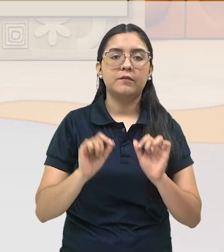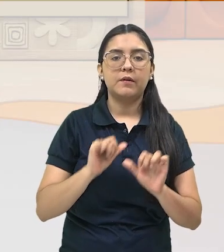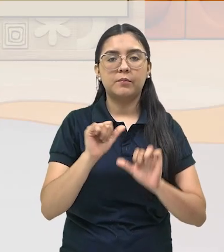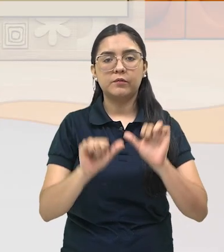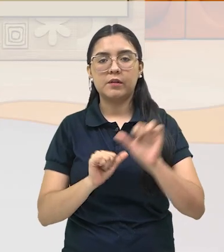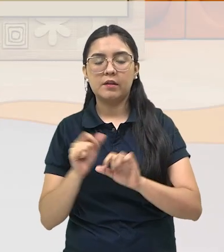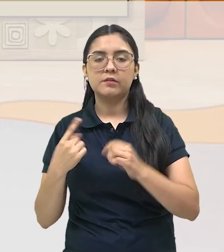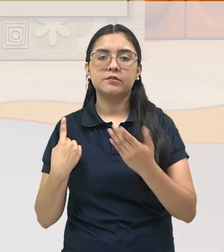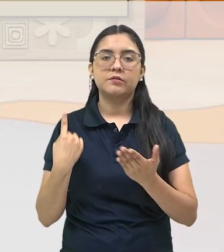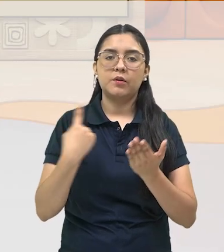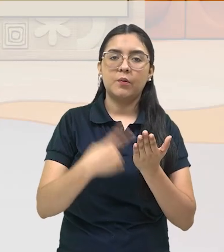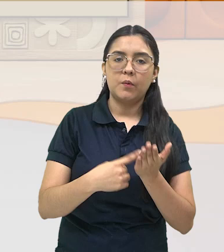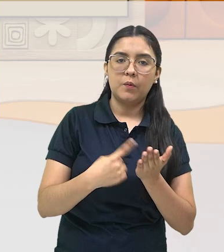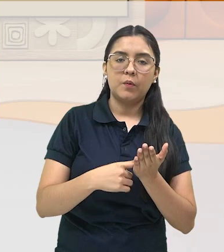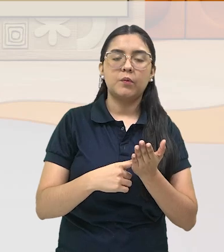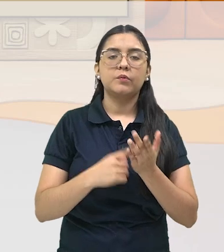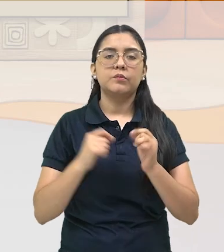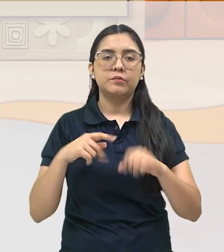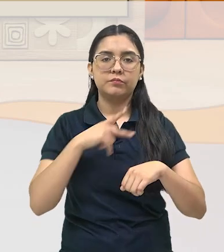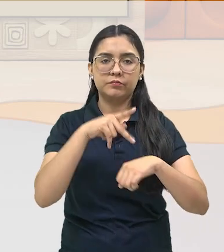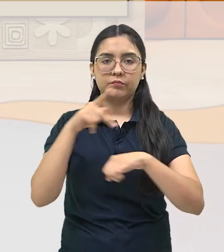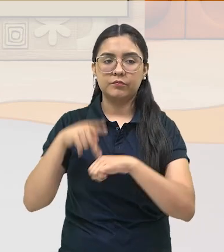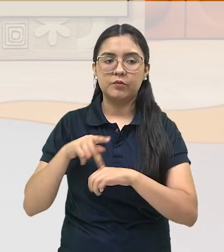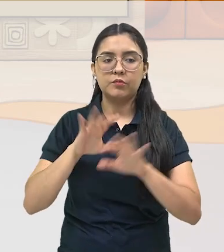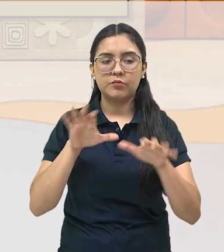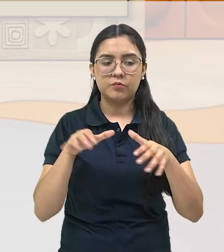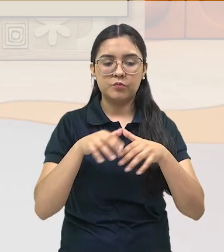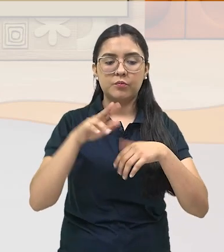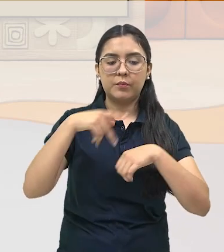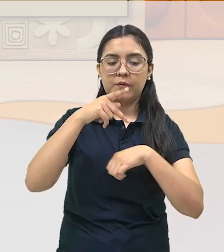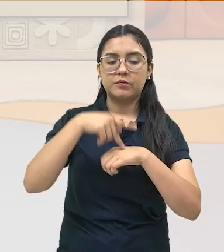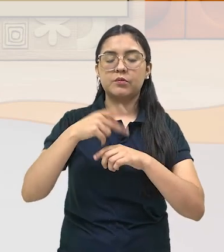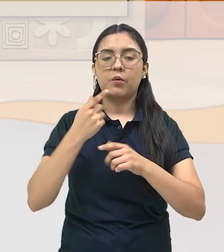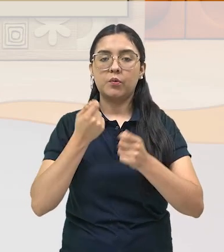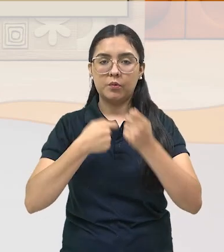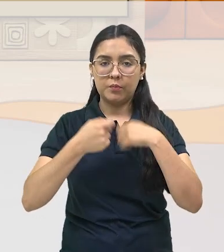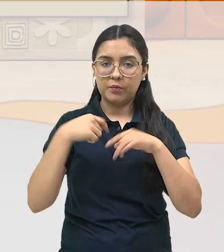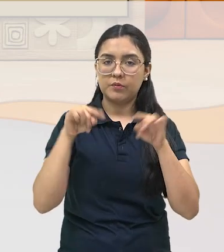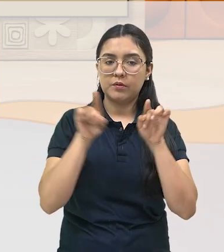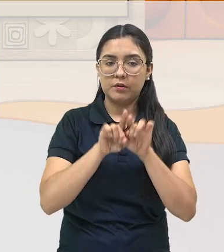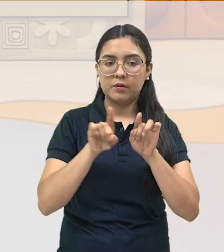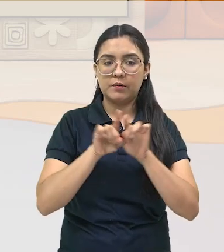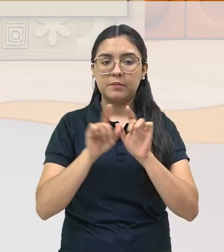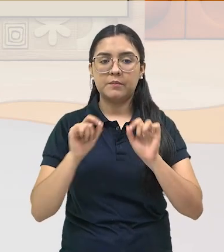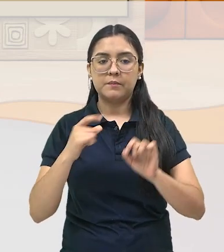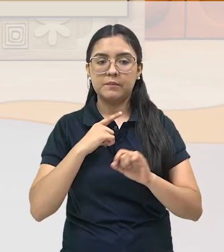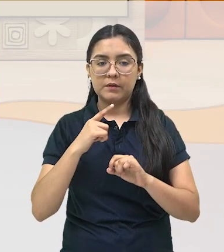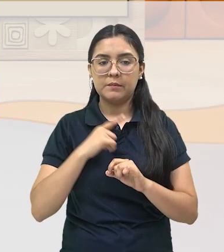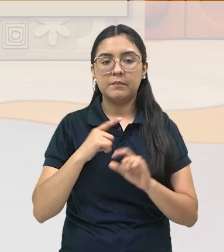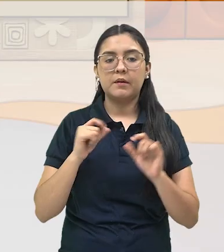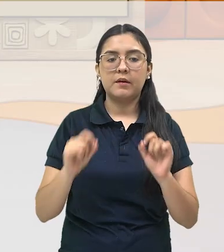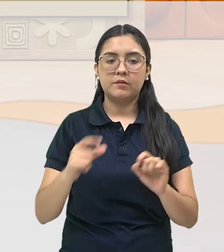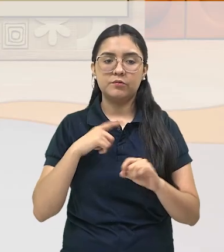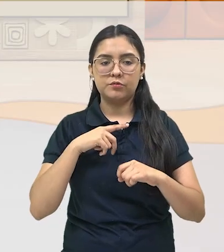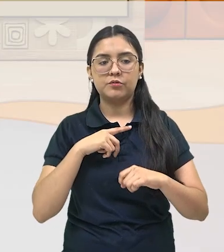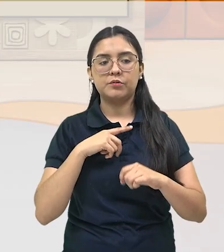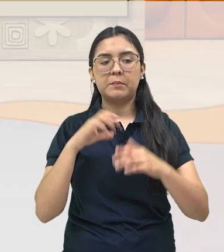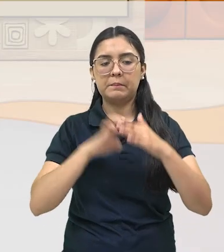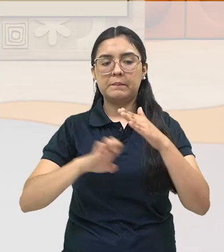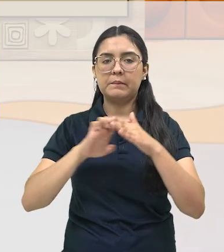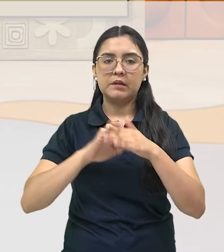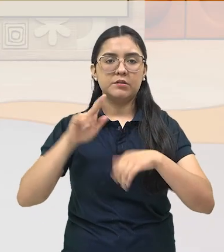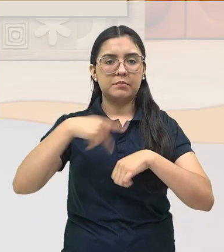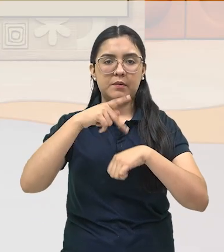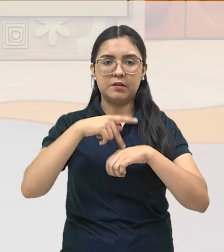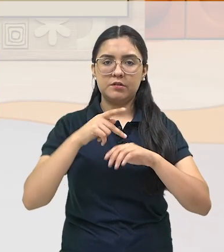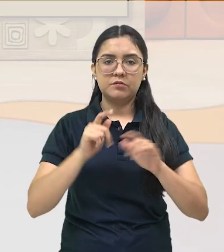relações comerciais, como, por exemplo, o aparecimento dos blocos econômicos, o aparecimento também das chamadas transnacionais. A gente tem muita coisa